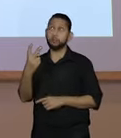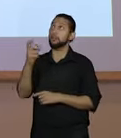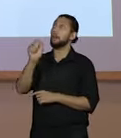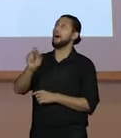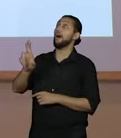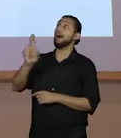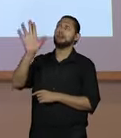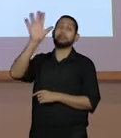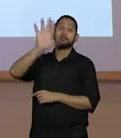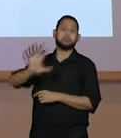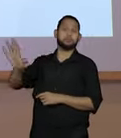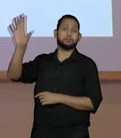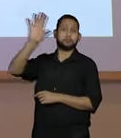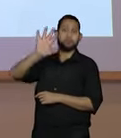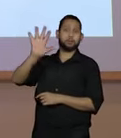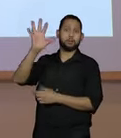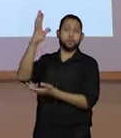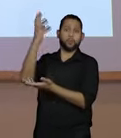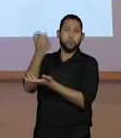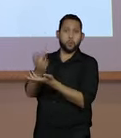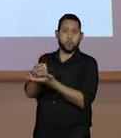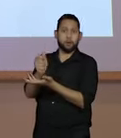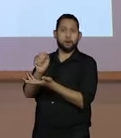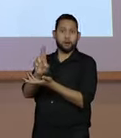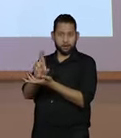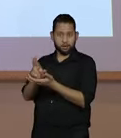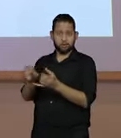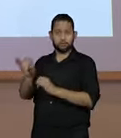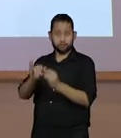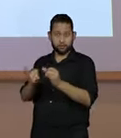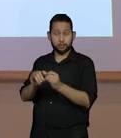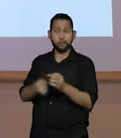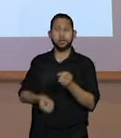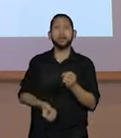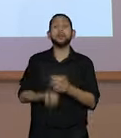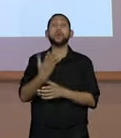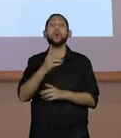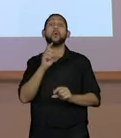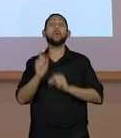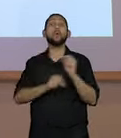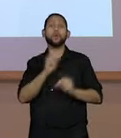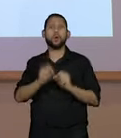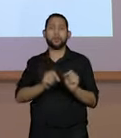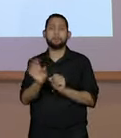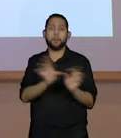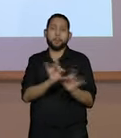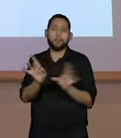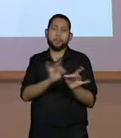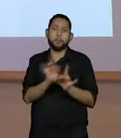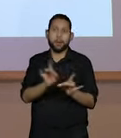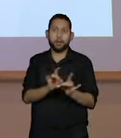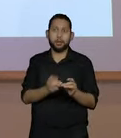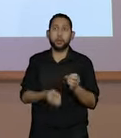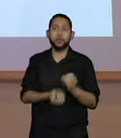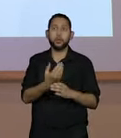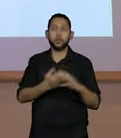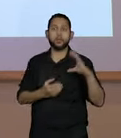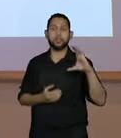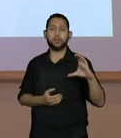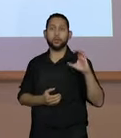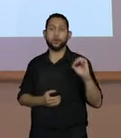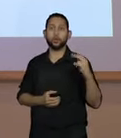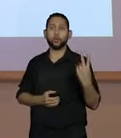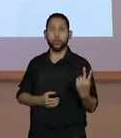faz parte do ar atmosférico, formando dióxido de carbono, também conhecido como